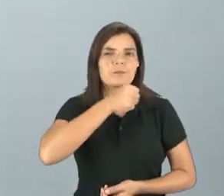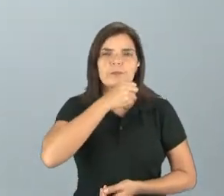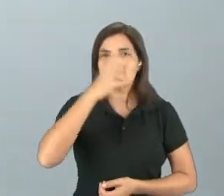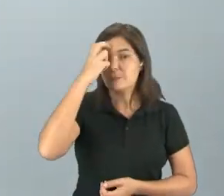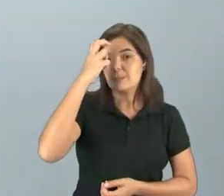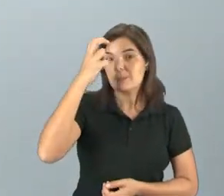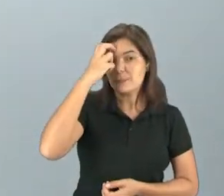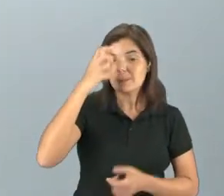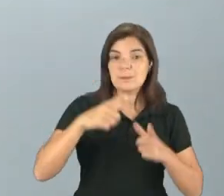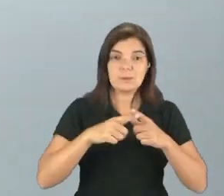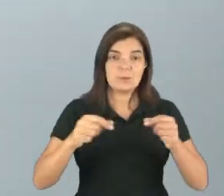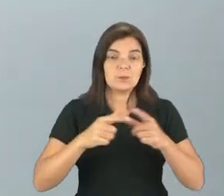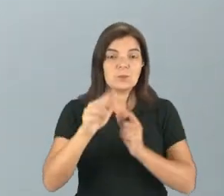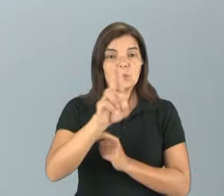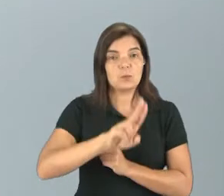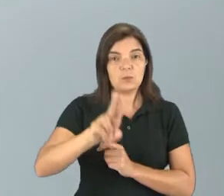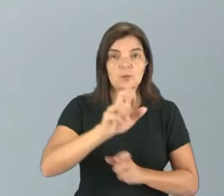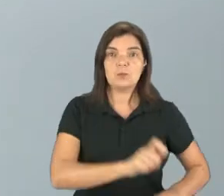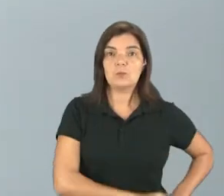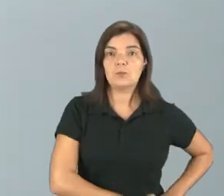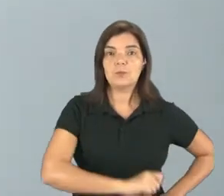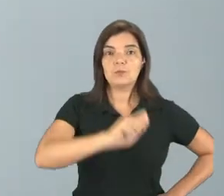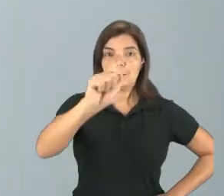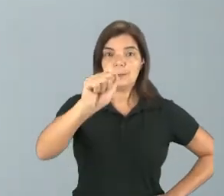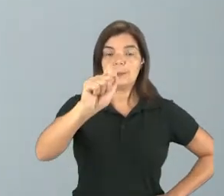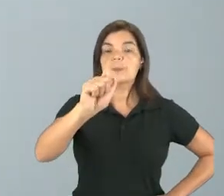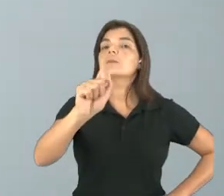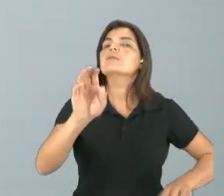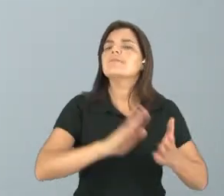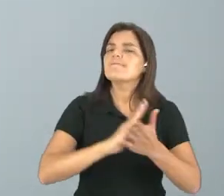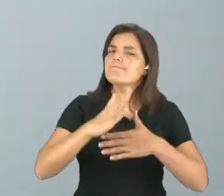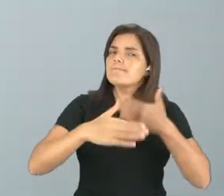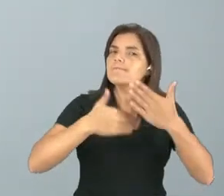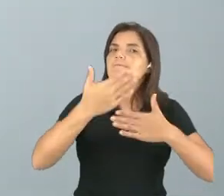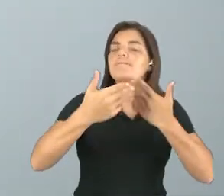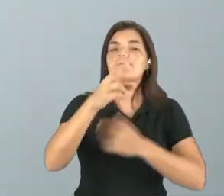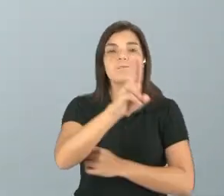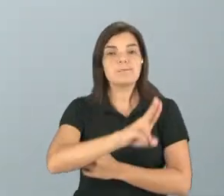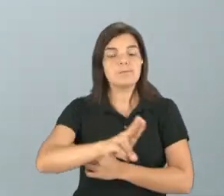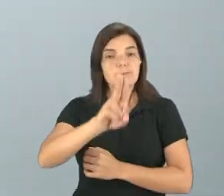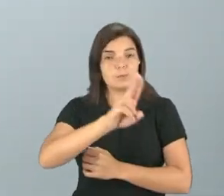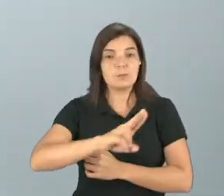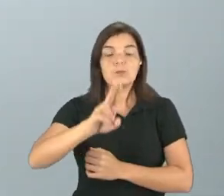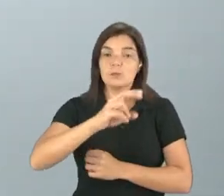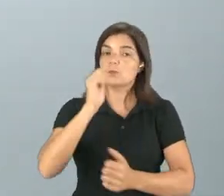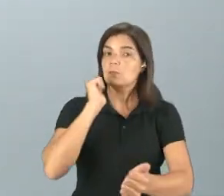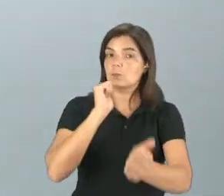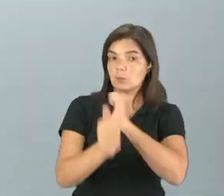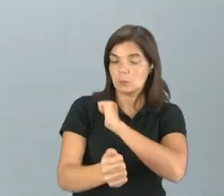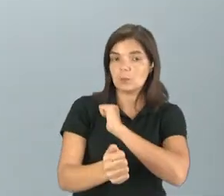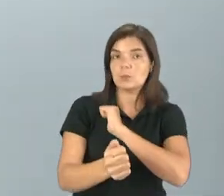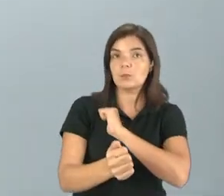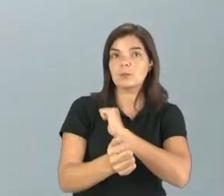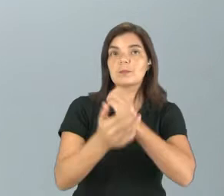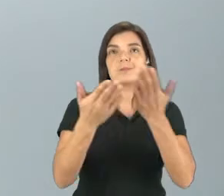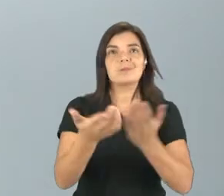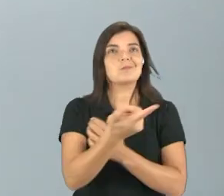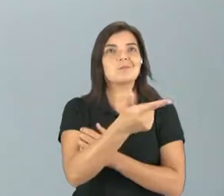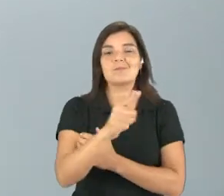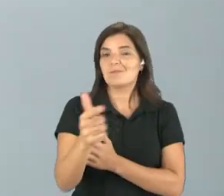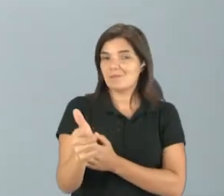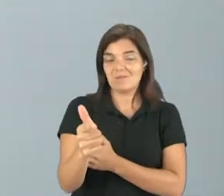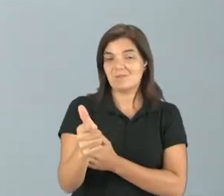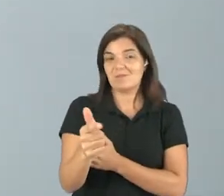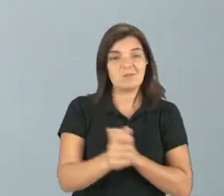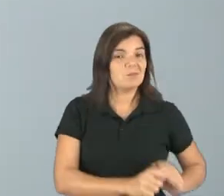viu, eles utilizavam uma espada. E aí, a partir de um tempo, como foi se tornando um esporte, já não